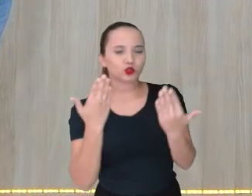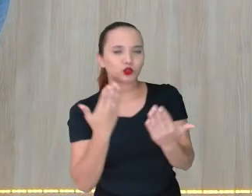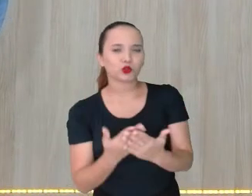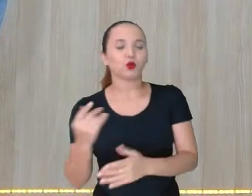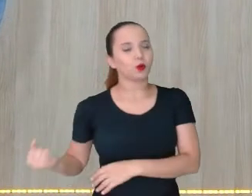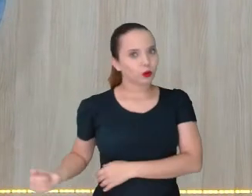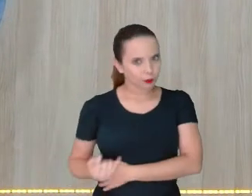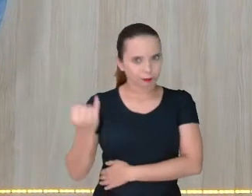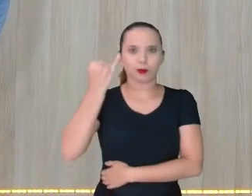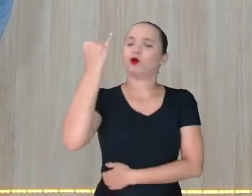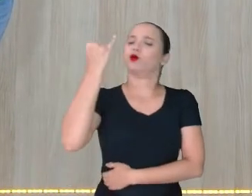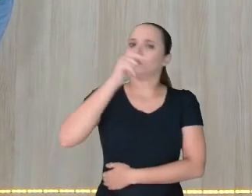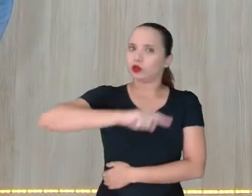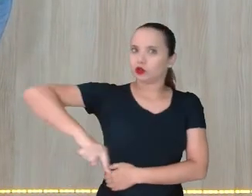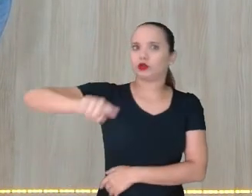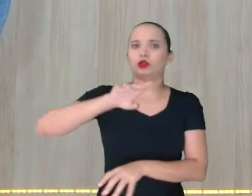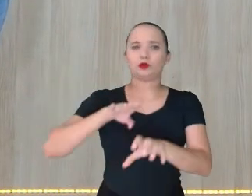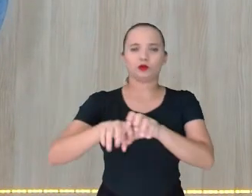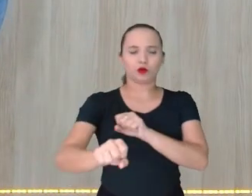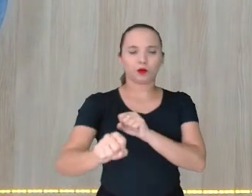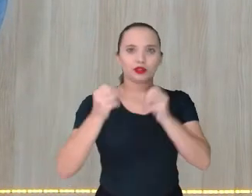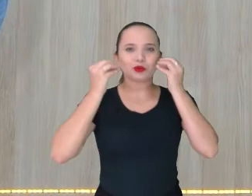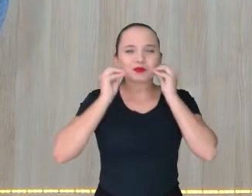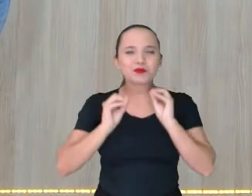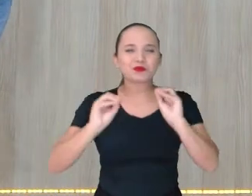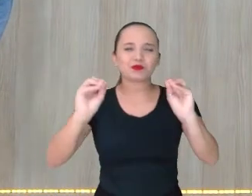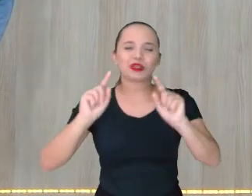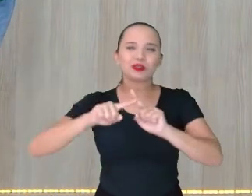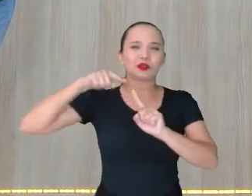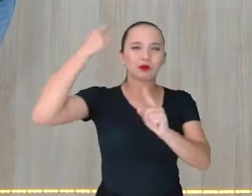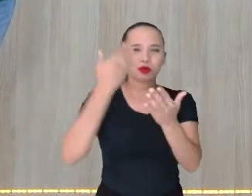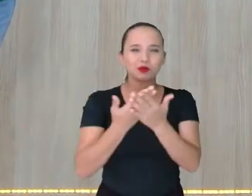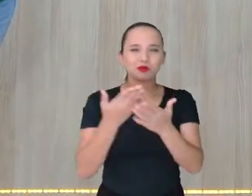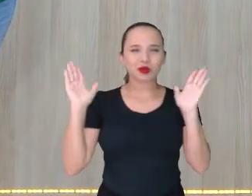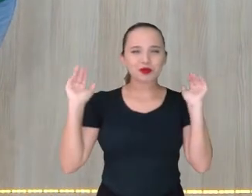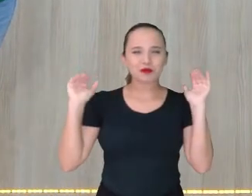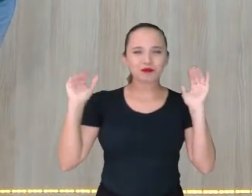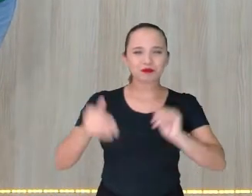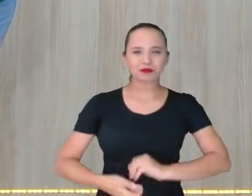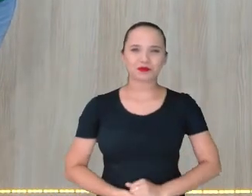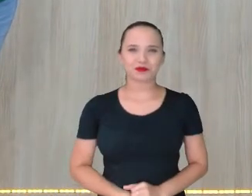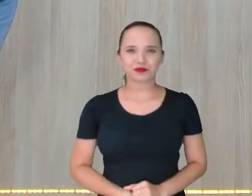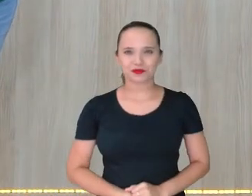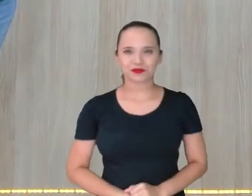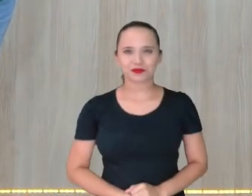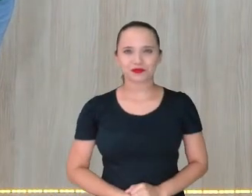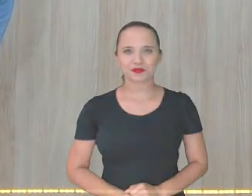importantíssimo na sua formação. Um beijo e até a próxima aula. Tchau, tchau.